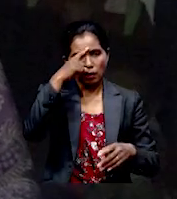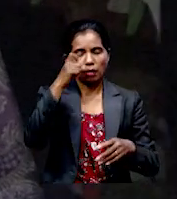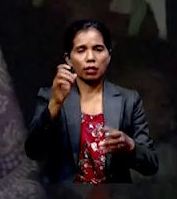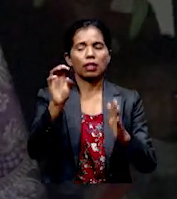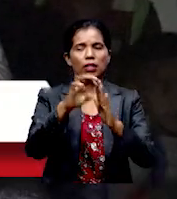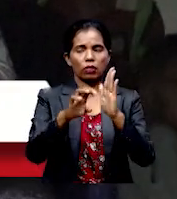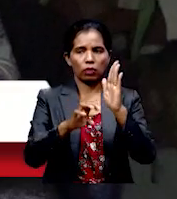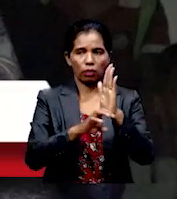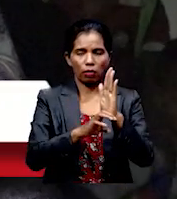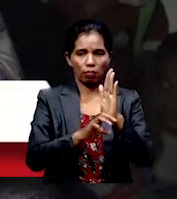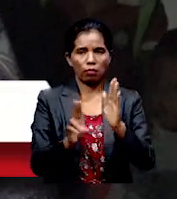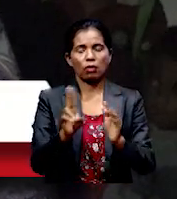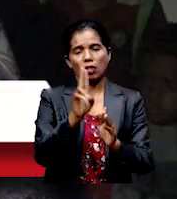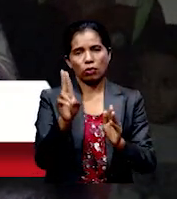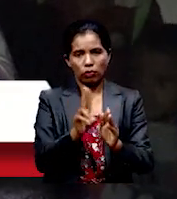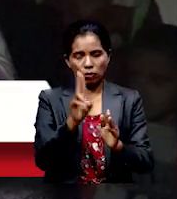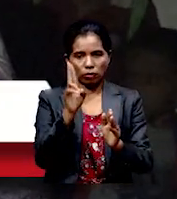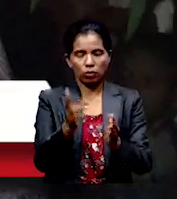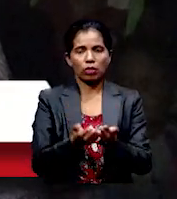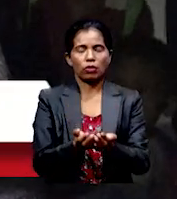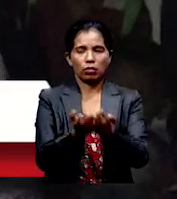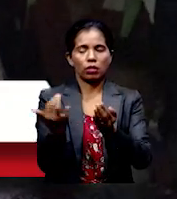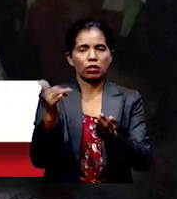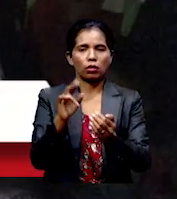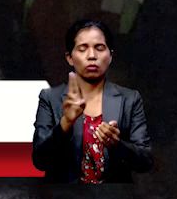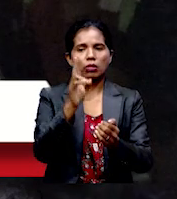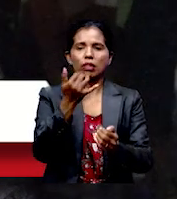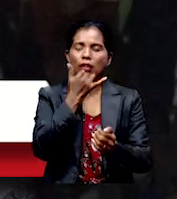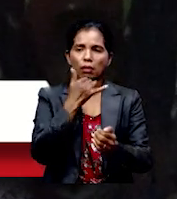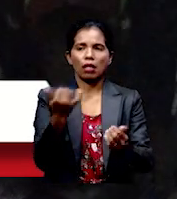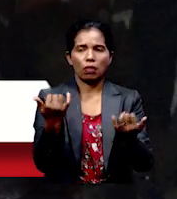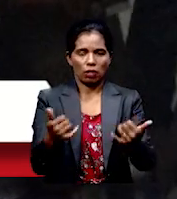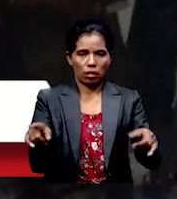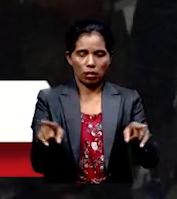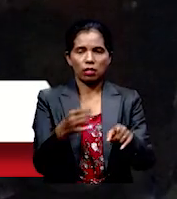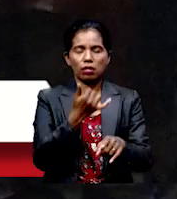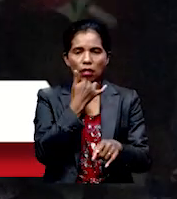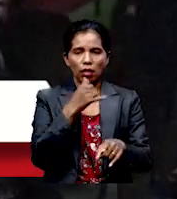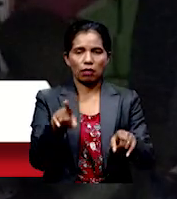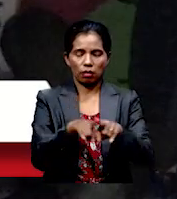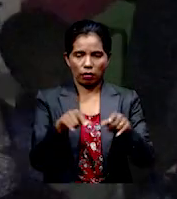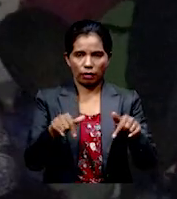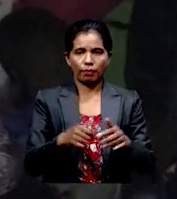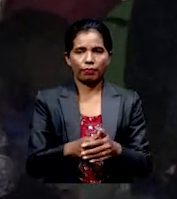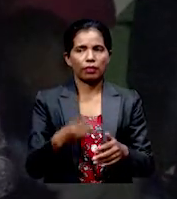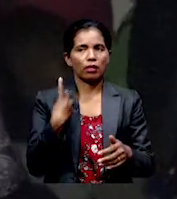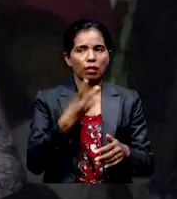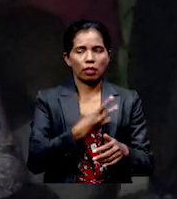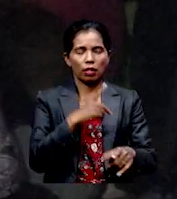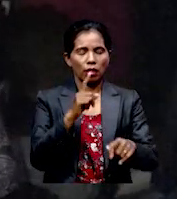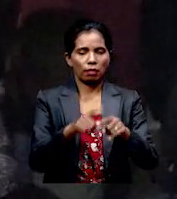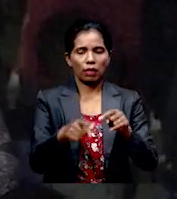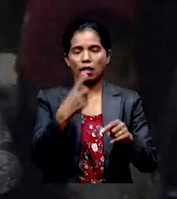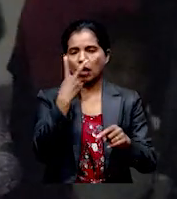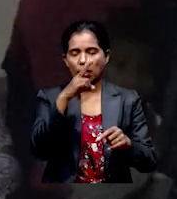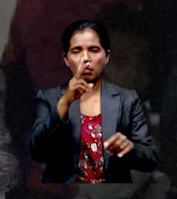maka errone. Sir ne gestão salama oin sai hanisne. Ita bela generaliza ba buat barak, ba buat